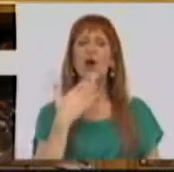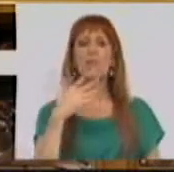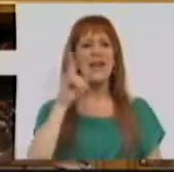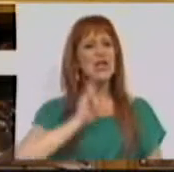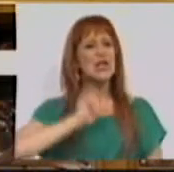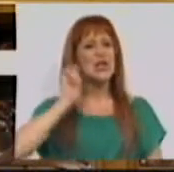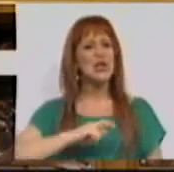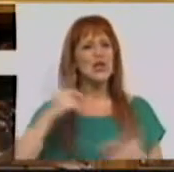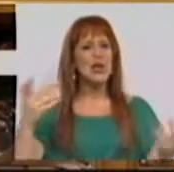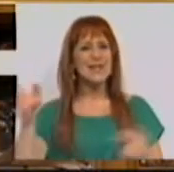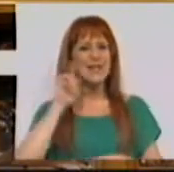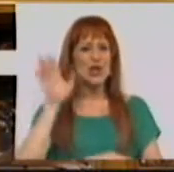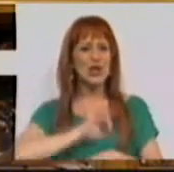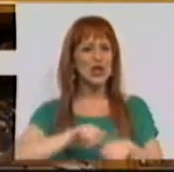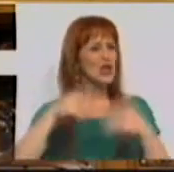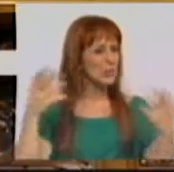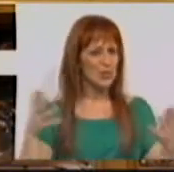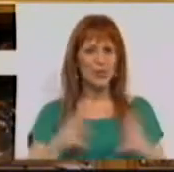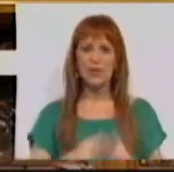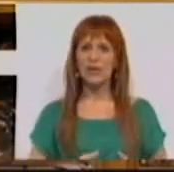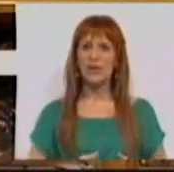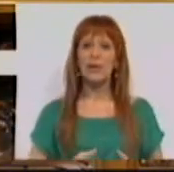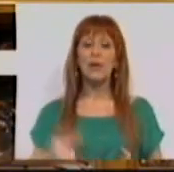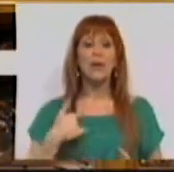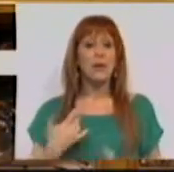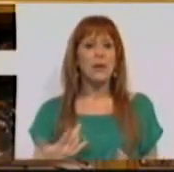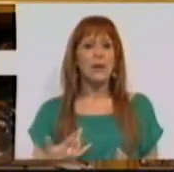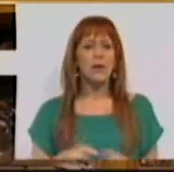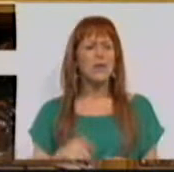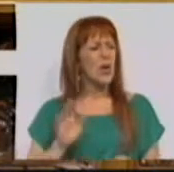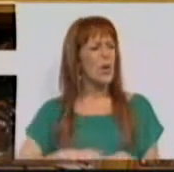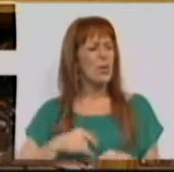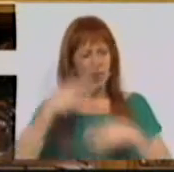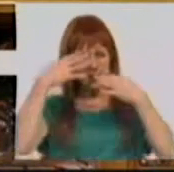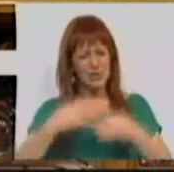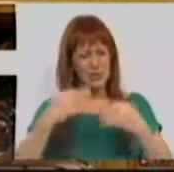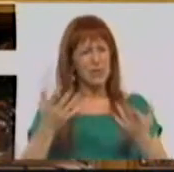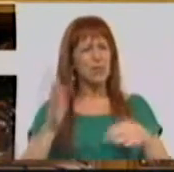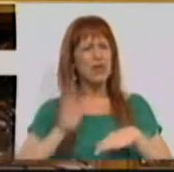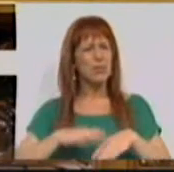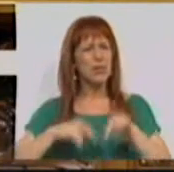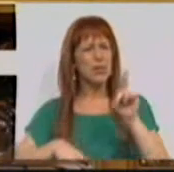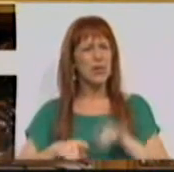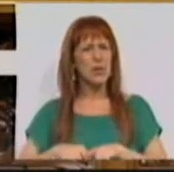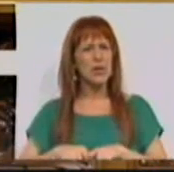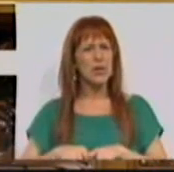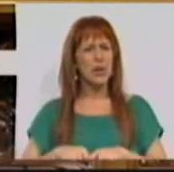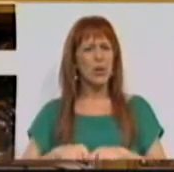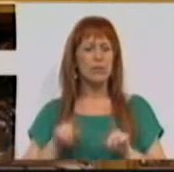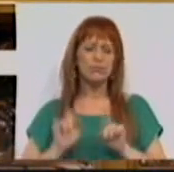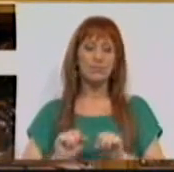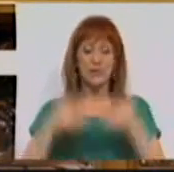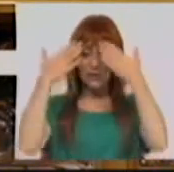Muito obrigada, Sra. Presidente, Sras. E Srs. Deputados. Eu não por uma razão de educação, mas por uma razão de cortesia